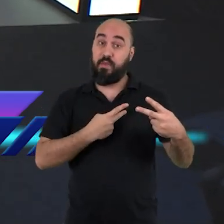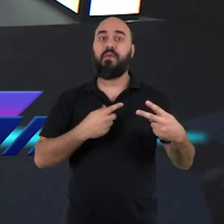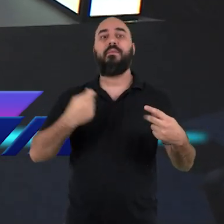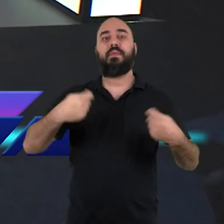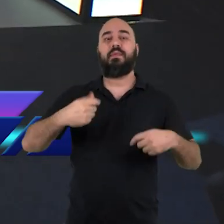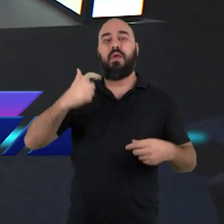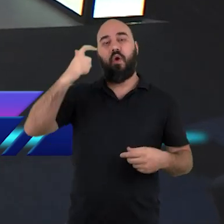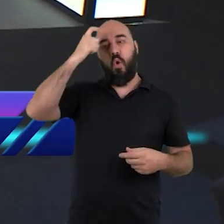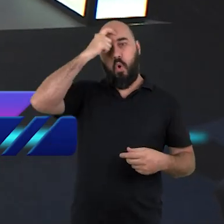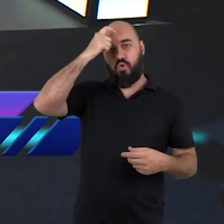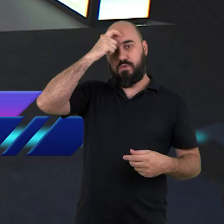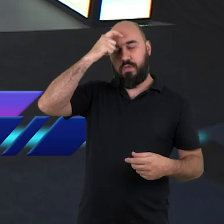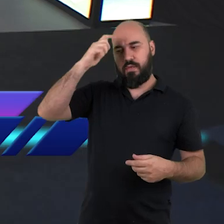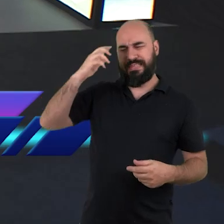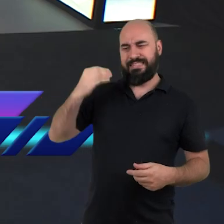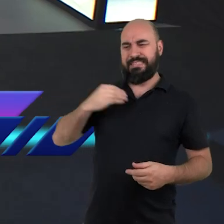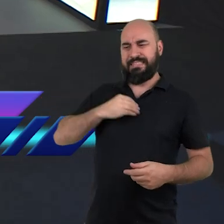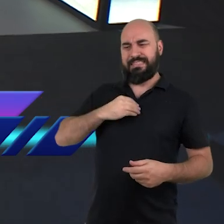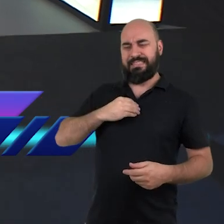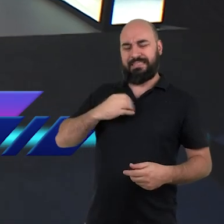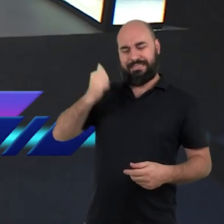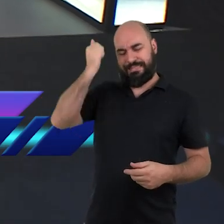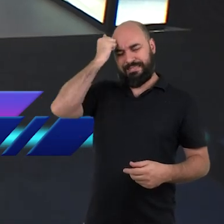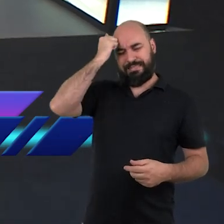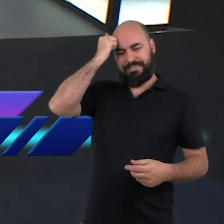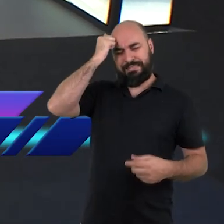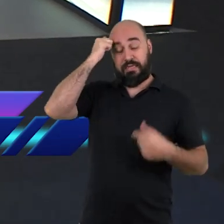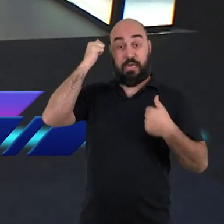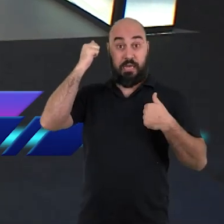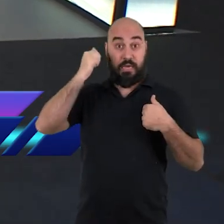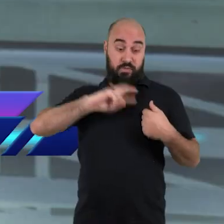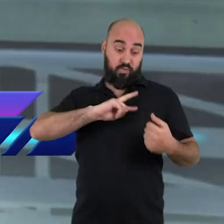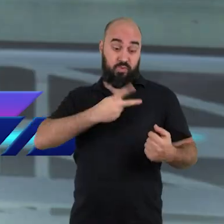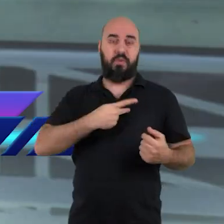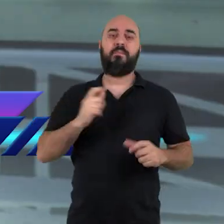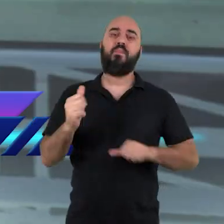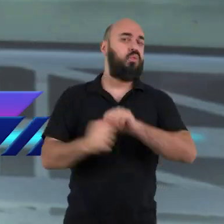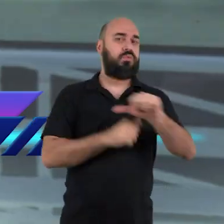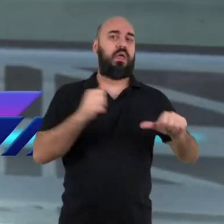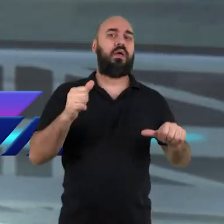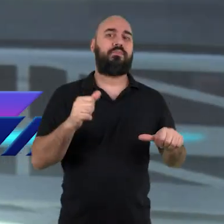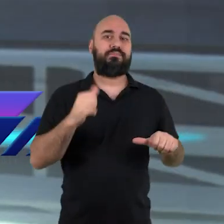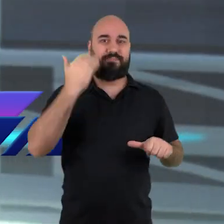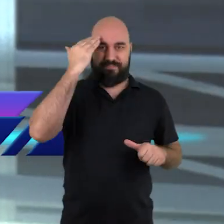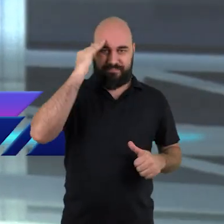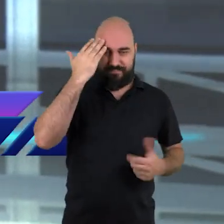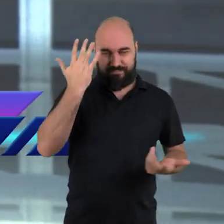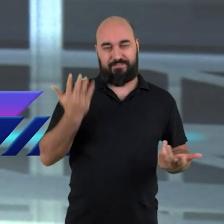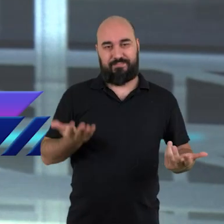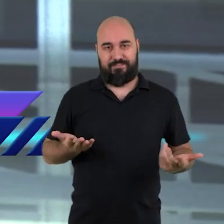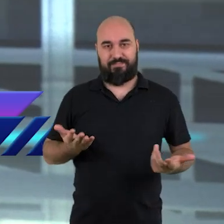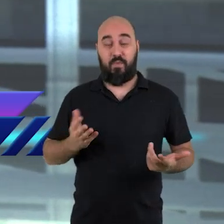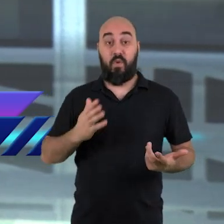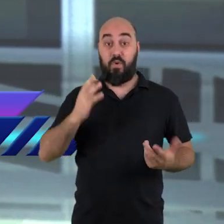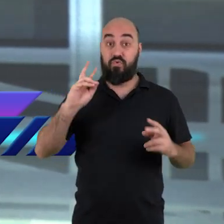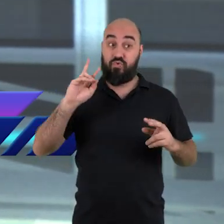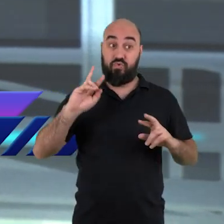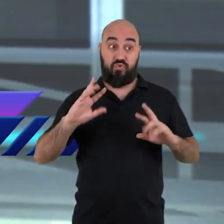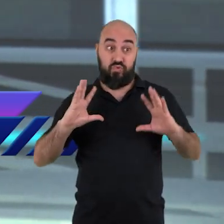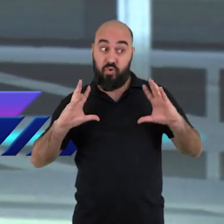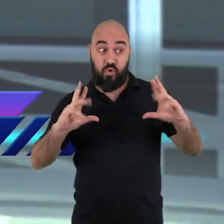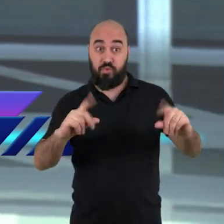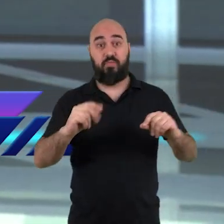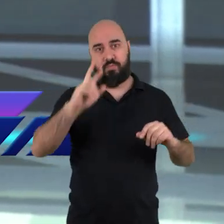é a consciência do pecado e a mudança de rota para não viver no pecado. O ser humano é pecador, mas ele também não deve